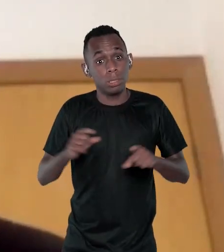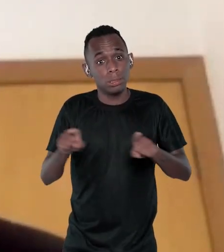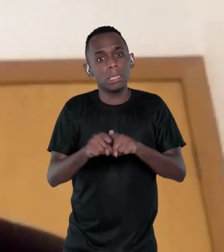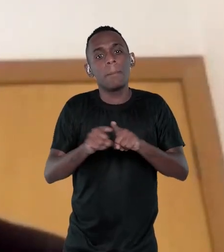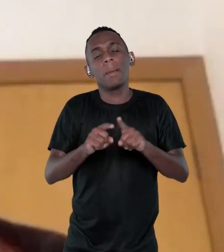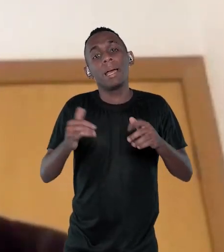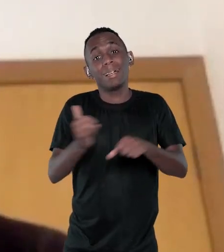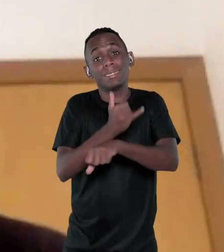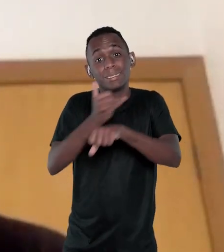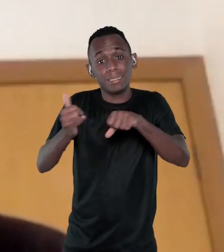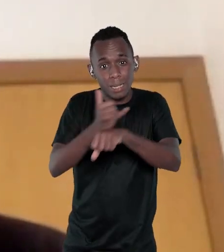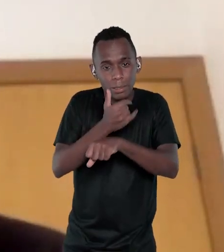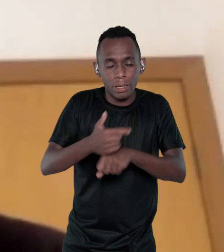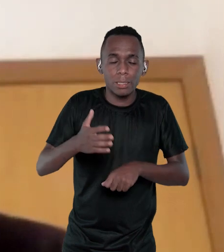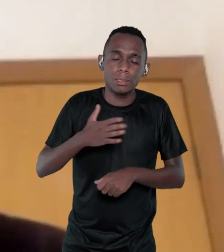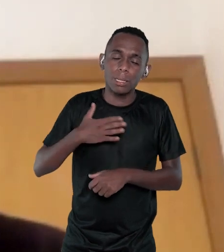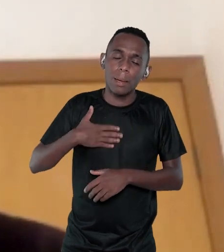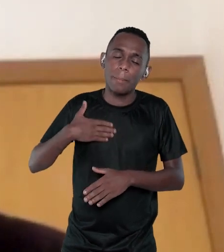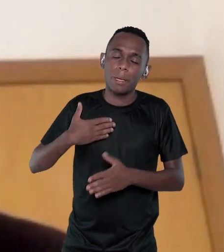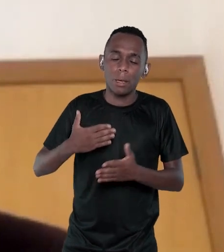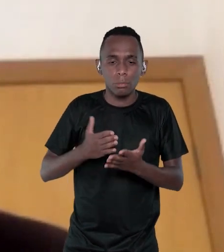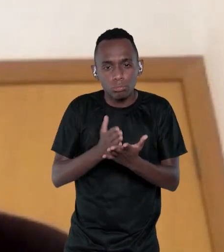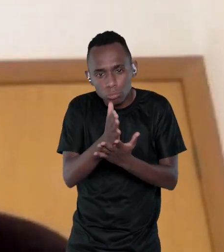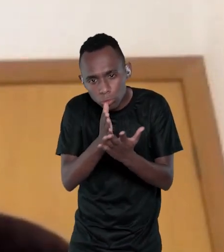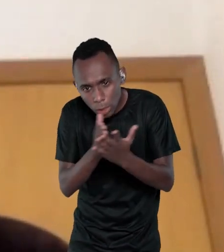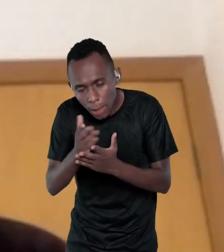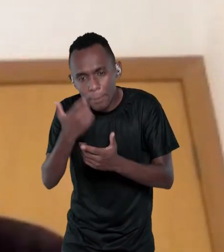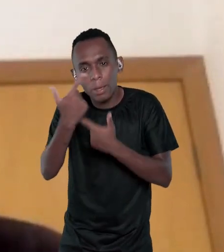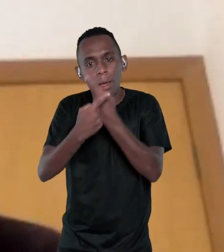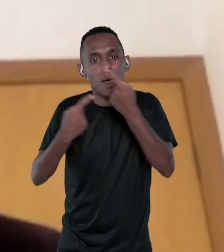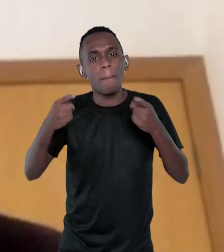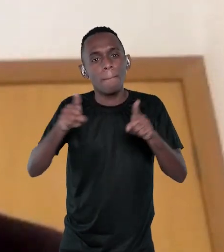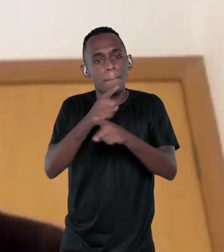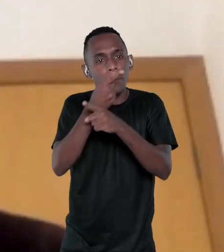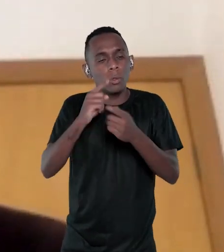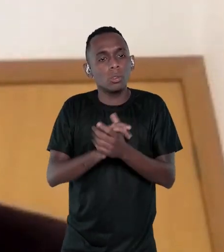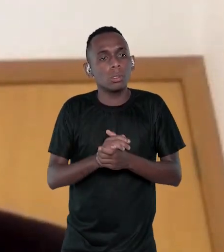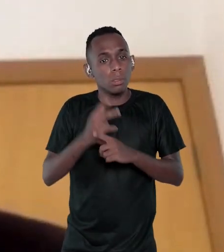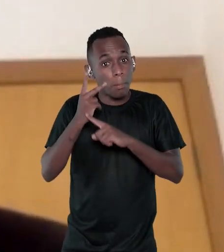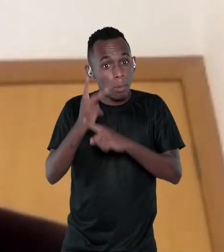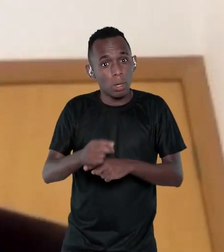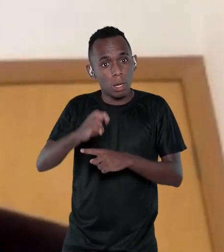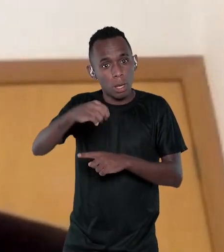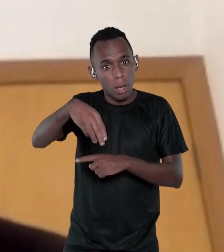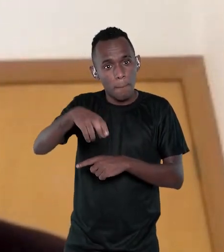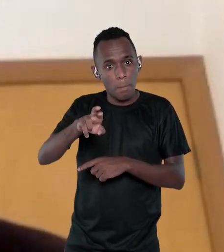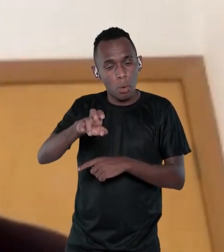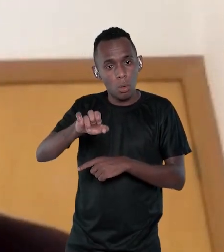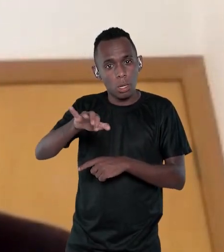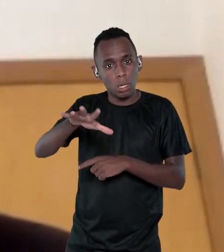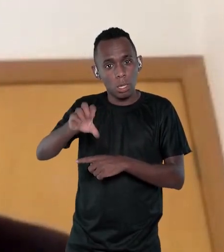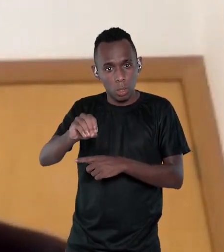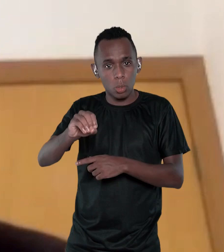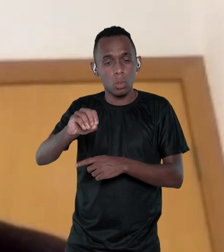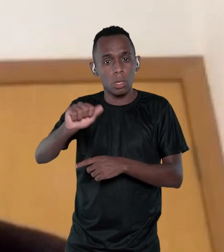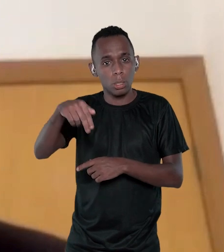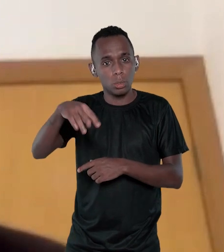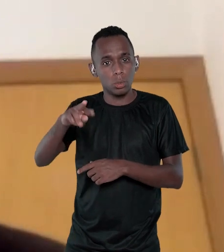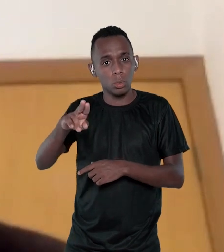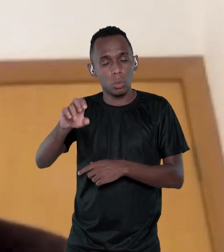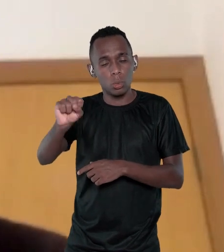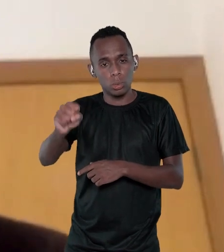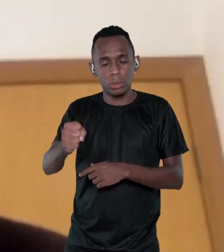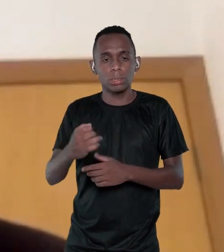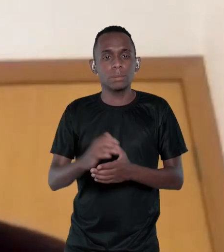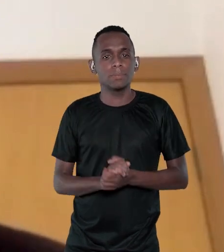ideia do meu envolvimento com isso e dos caminhos que eu tomo na música. Tá bom?